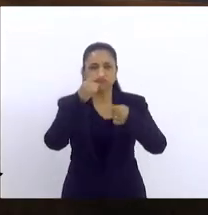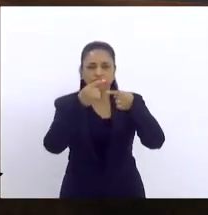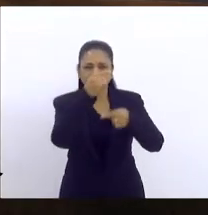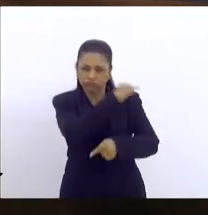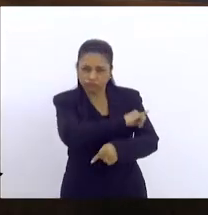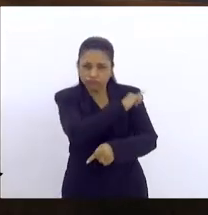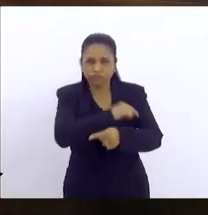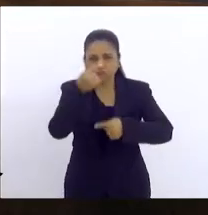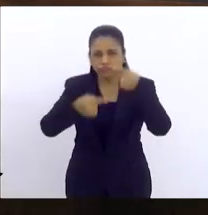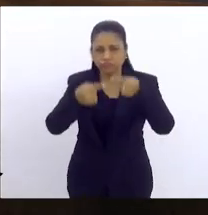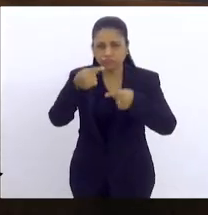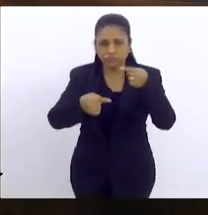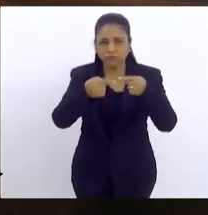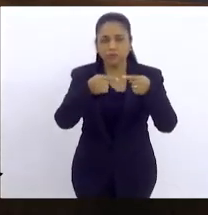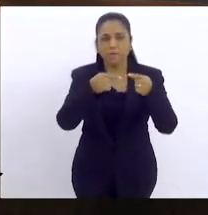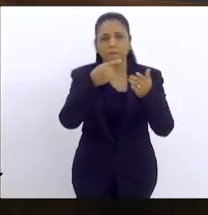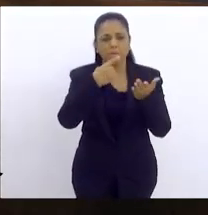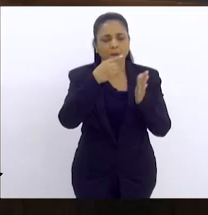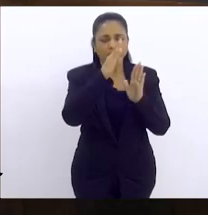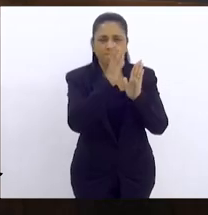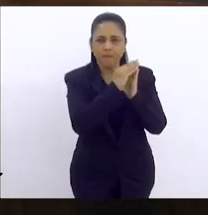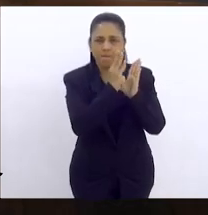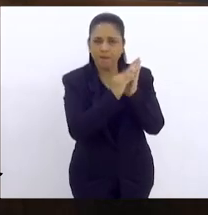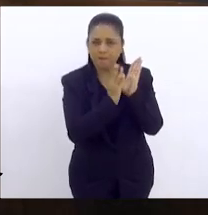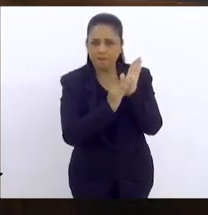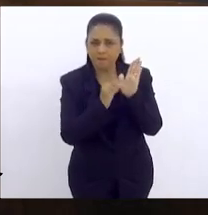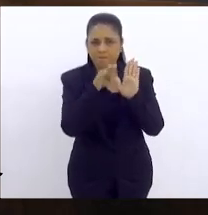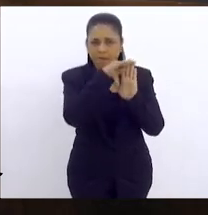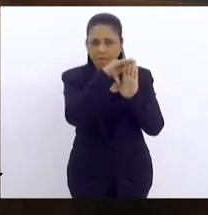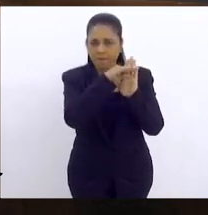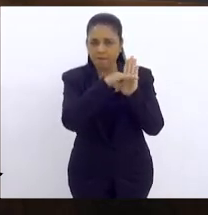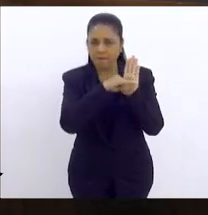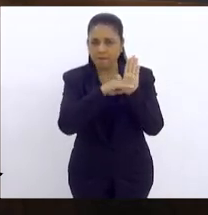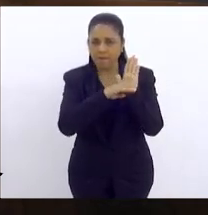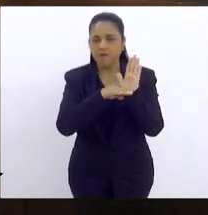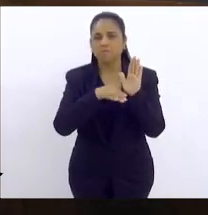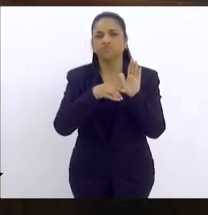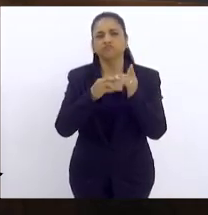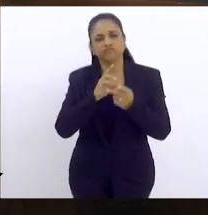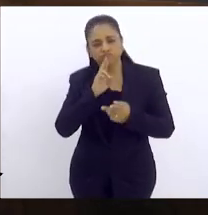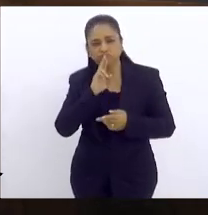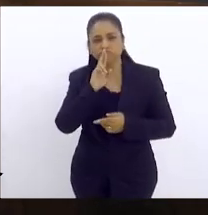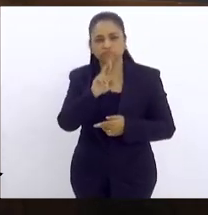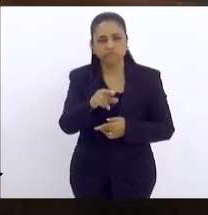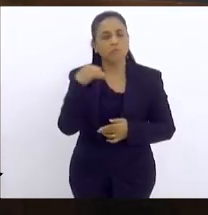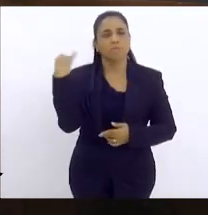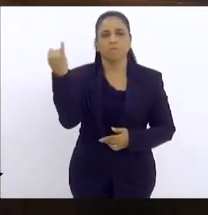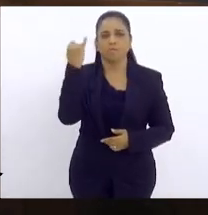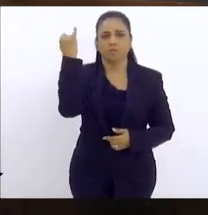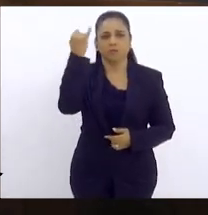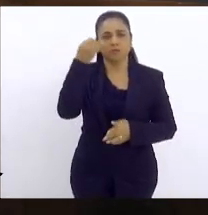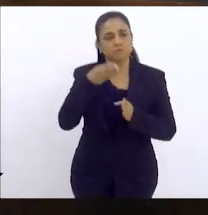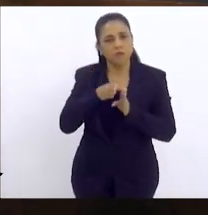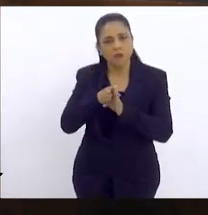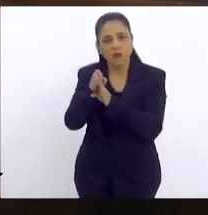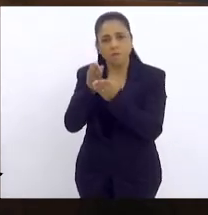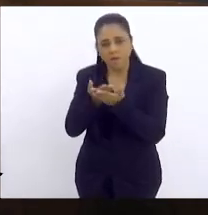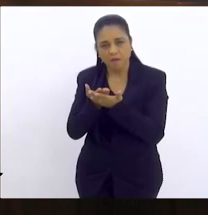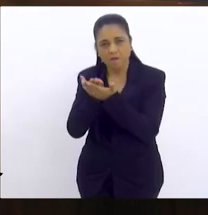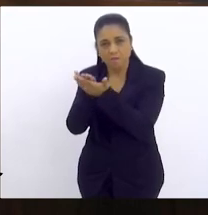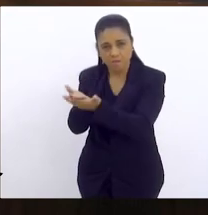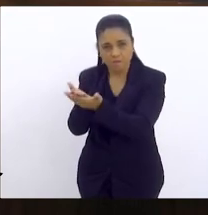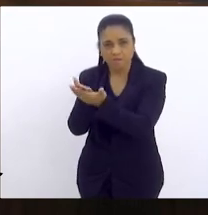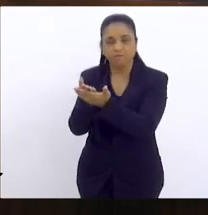colocadas aqui discutidas aqui E são devolutiva sempre importante para o melhor encaminhamento da